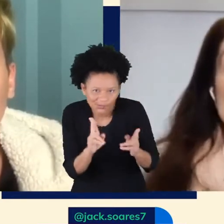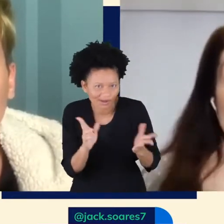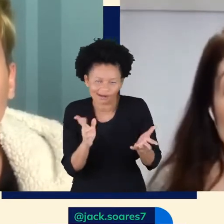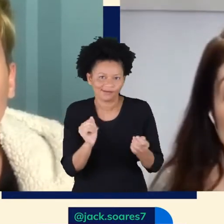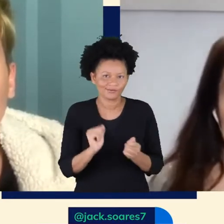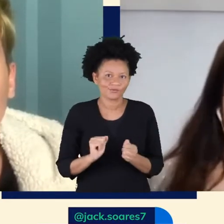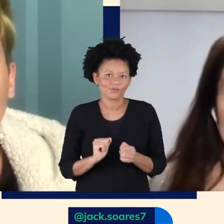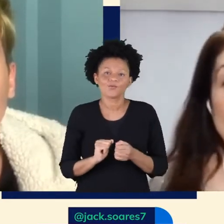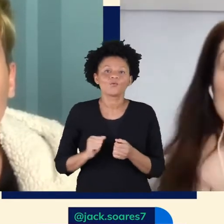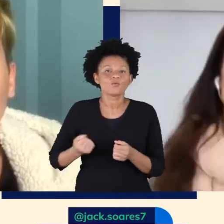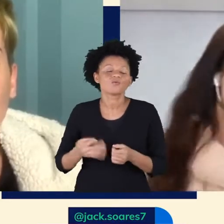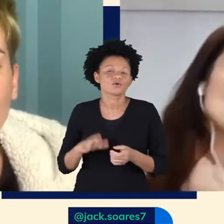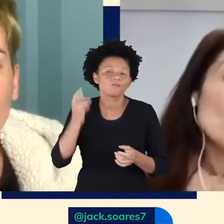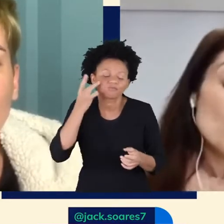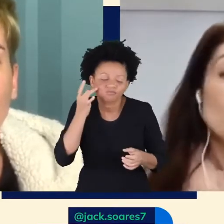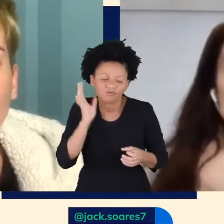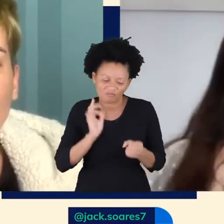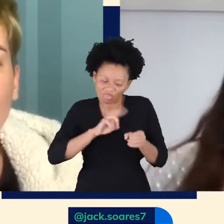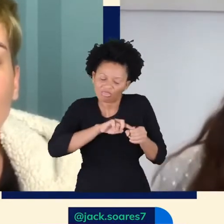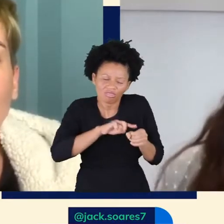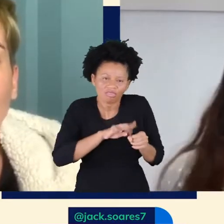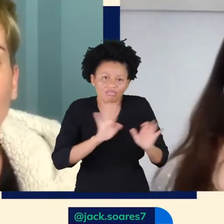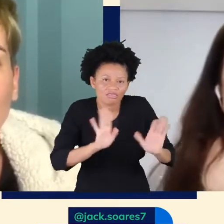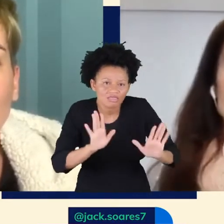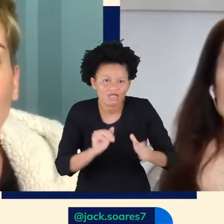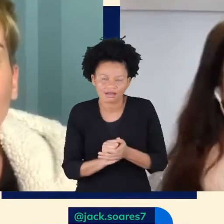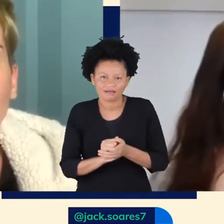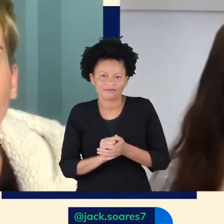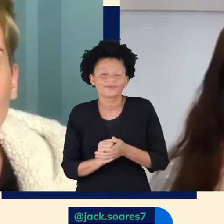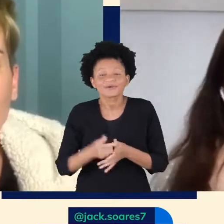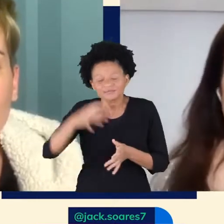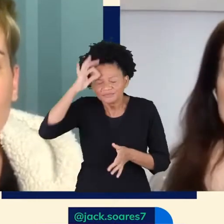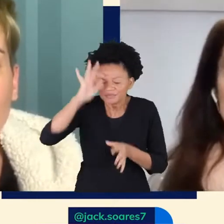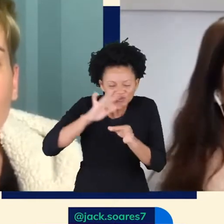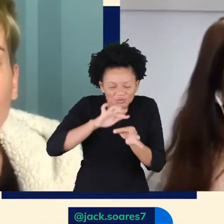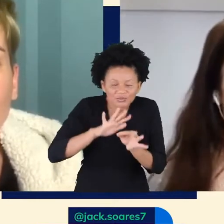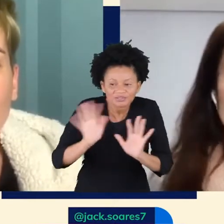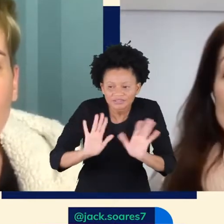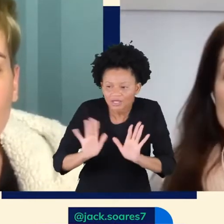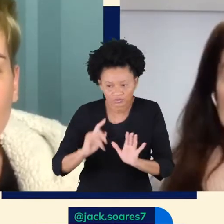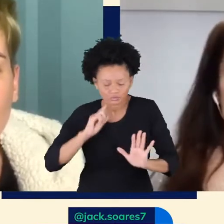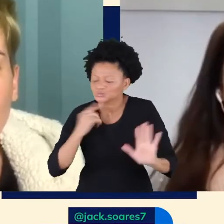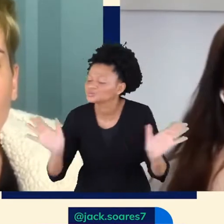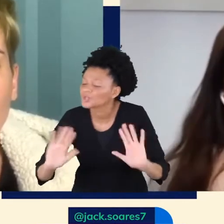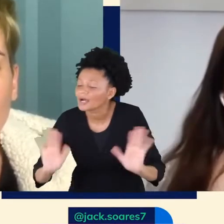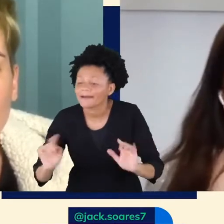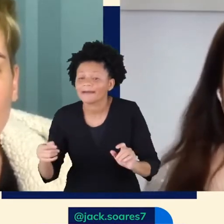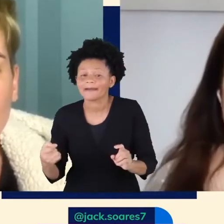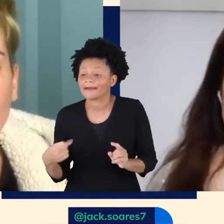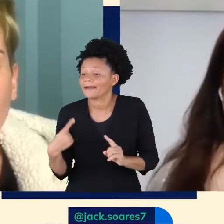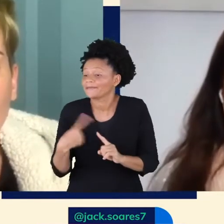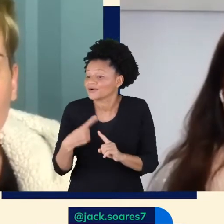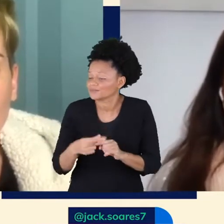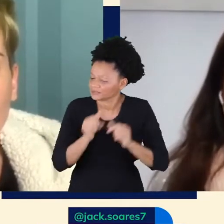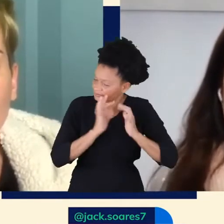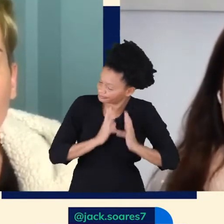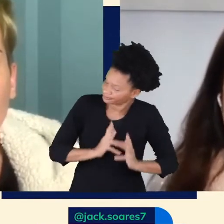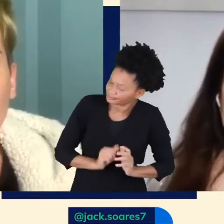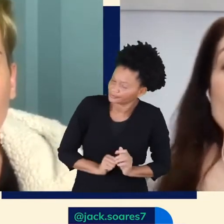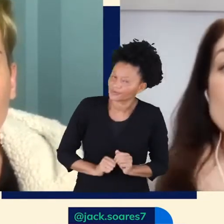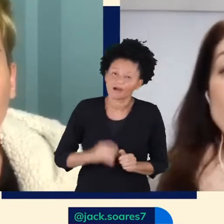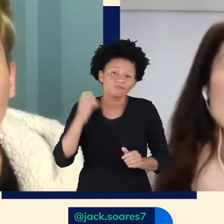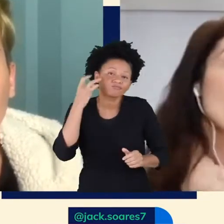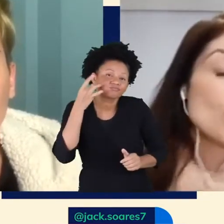A gente também não fica cutucando o bumbum, não cutuca a pepeca. Não é que é sujo, não tem nada a ver com isso. Assim como às vezes a gente tem que